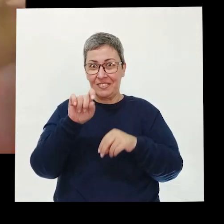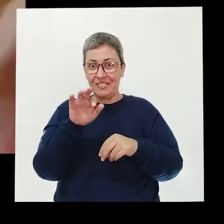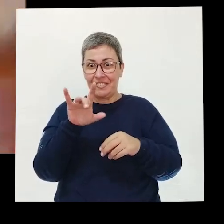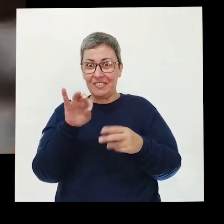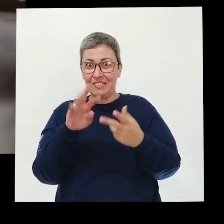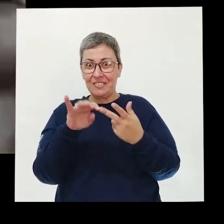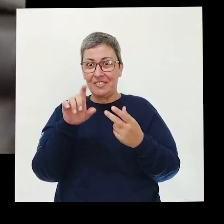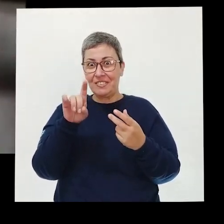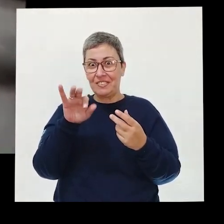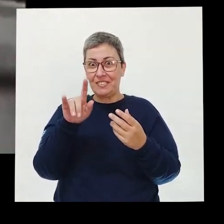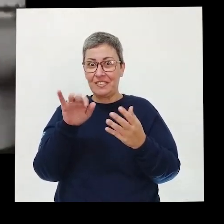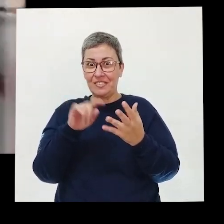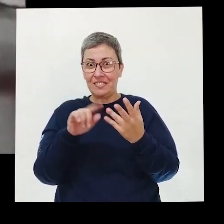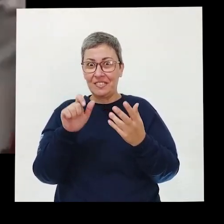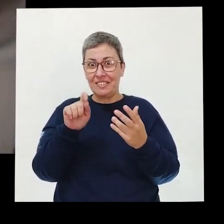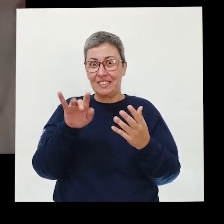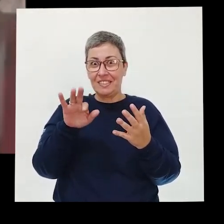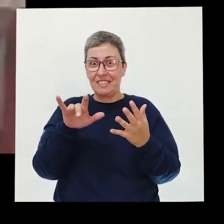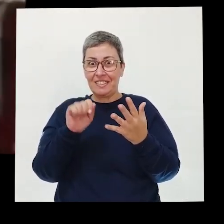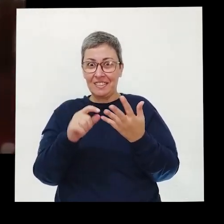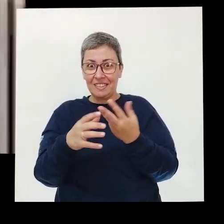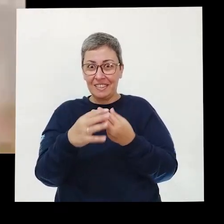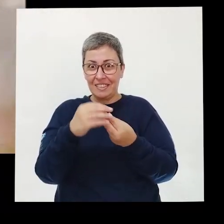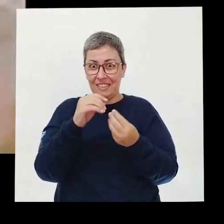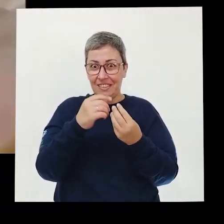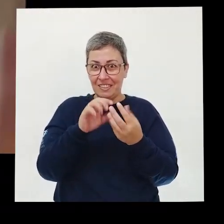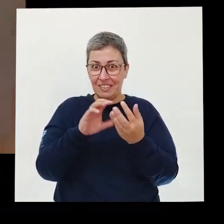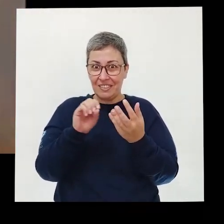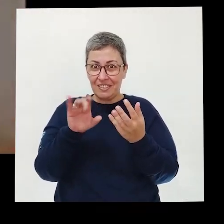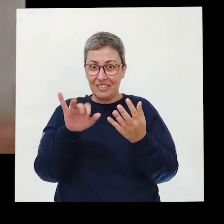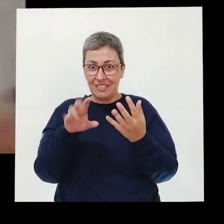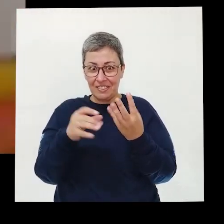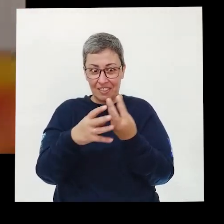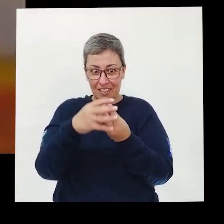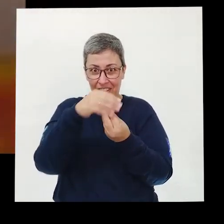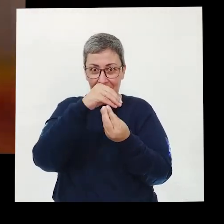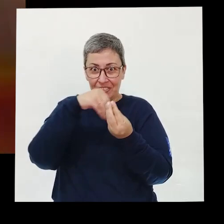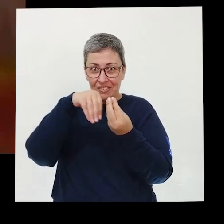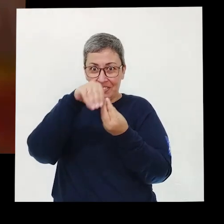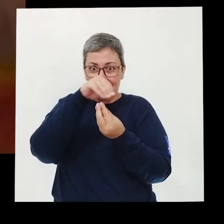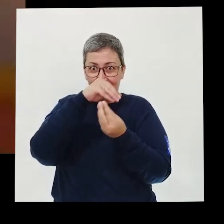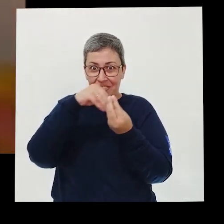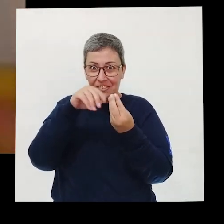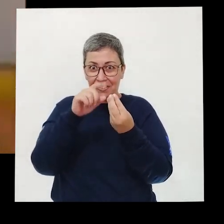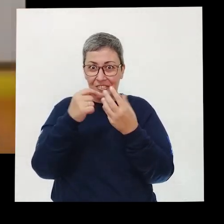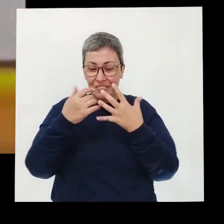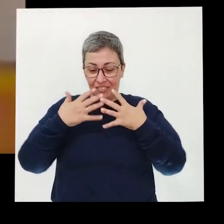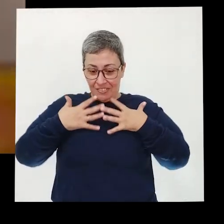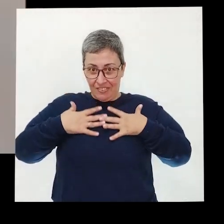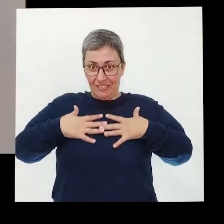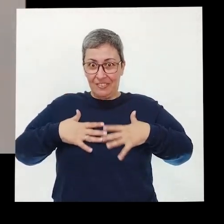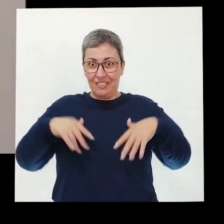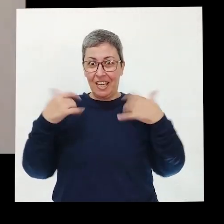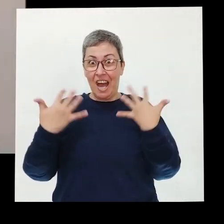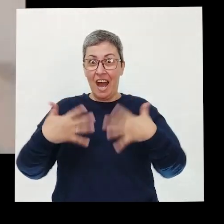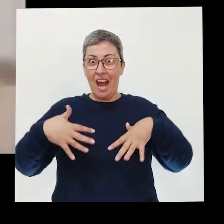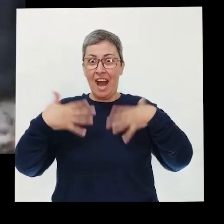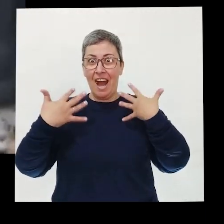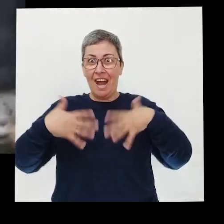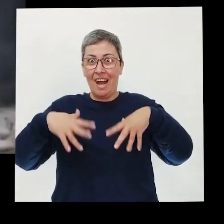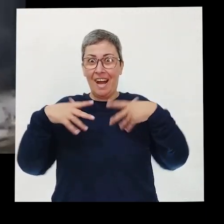serotonina, dopamina, adrenalina e ocitocina, que geram uma sensação de